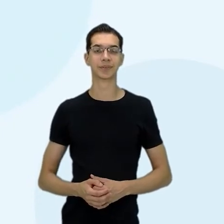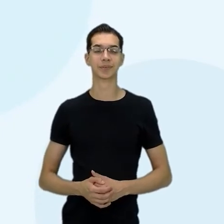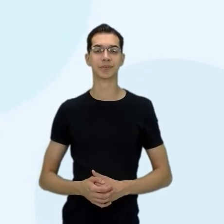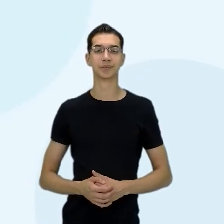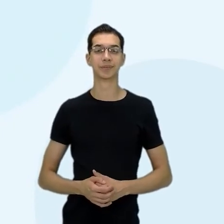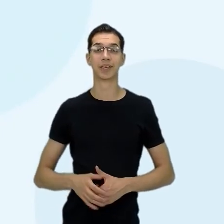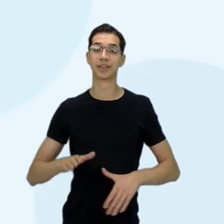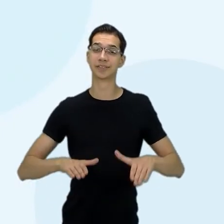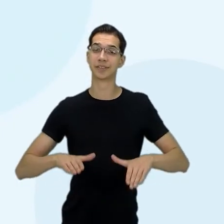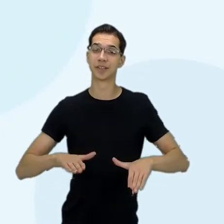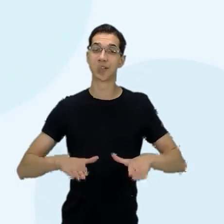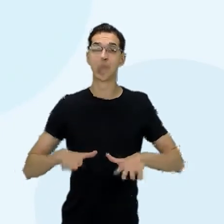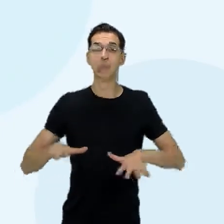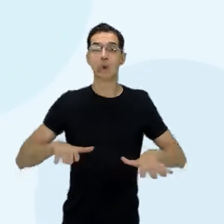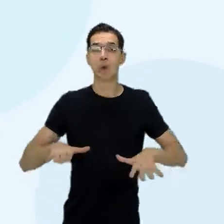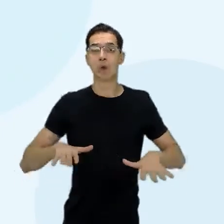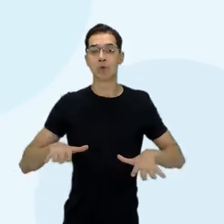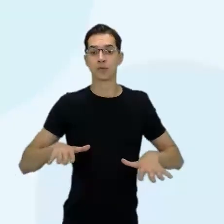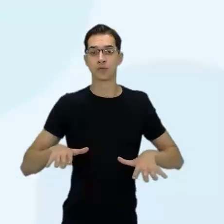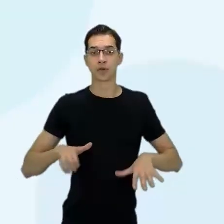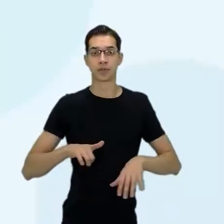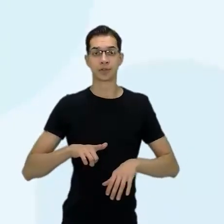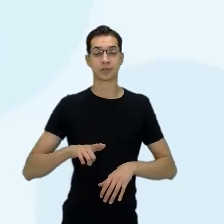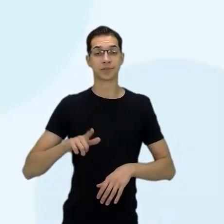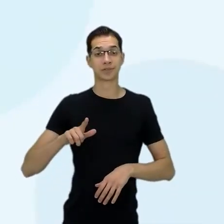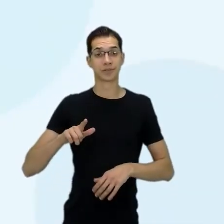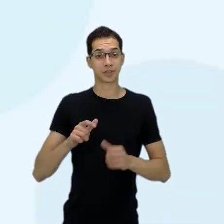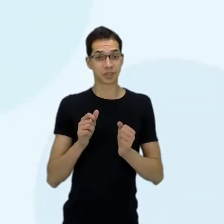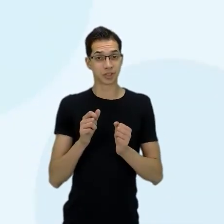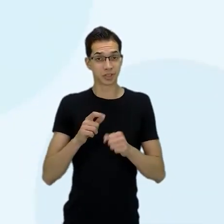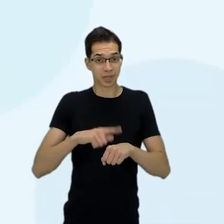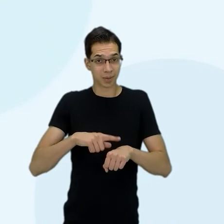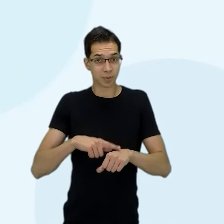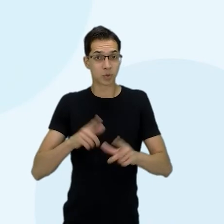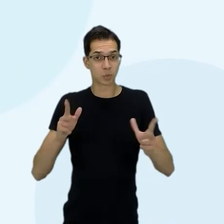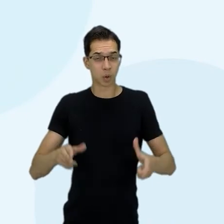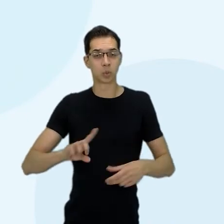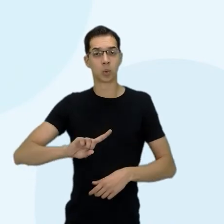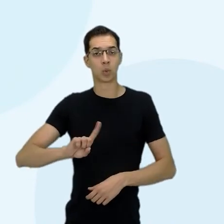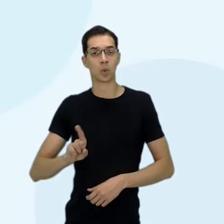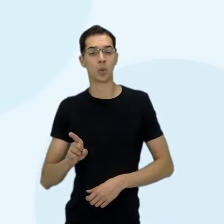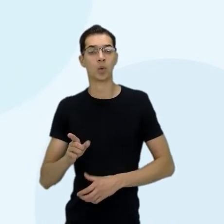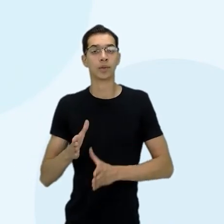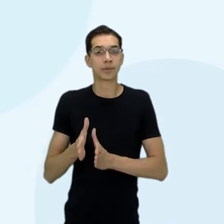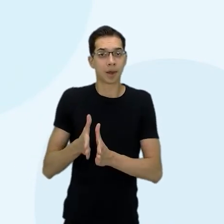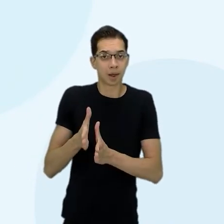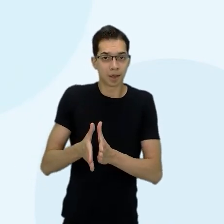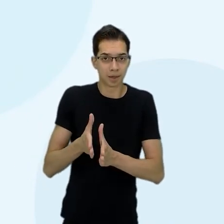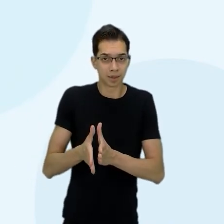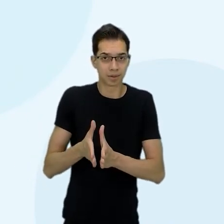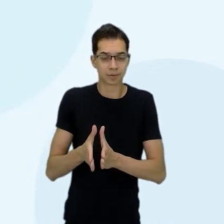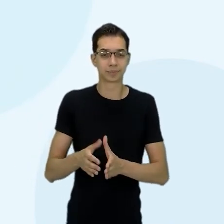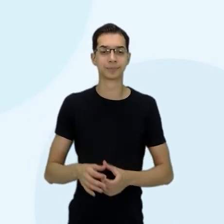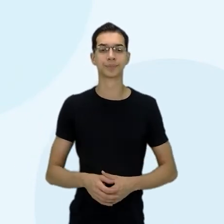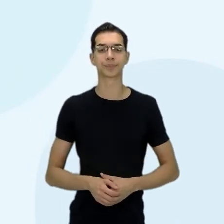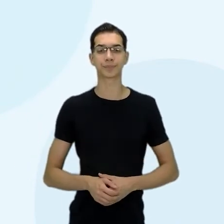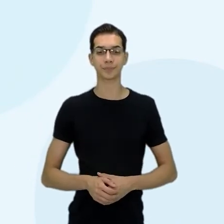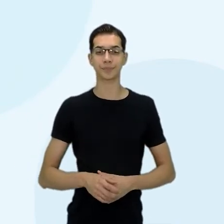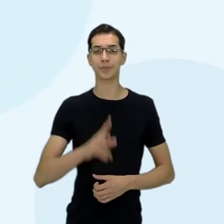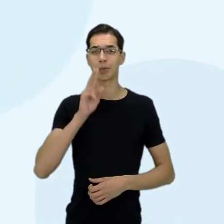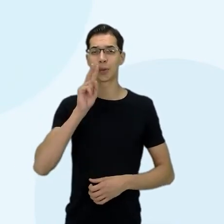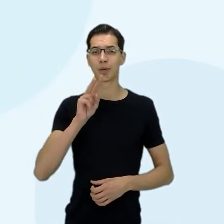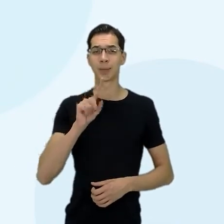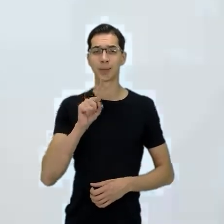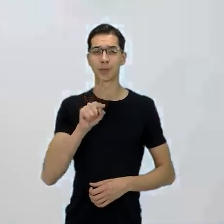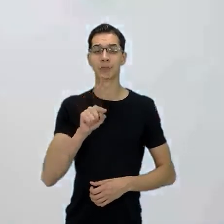de movimento com a própria velocidade do trem, eu posso ver ele sempre num ponto ali, uma coisa meio maluca que às vezes... Pode voltar um